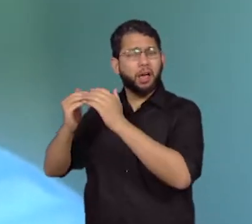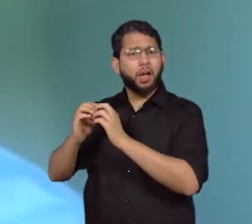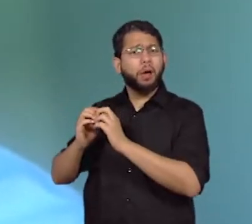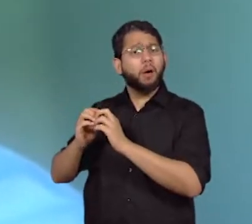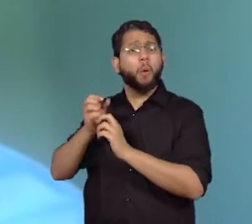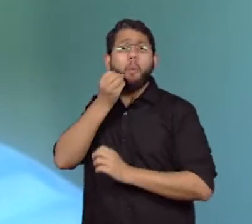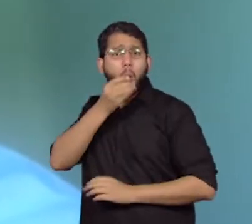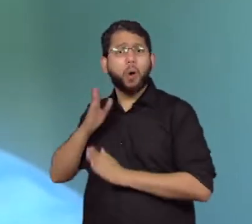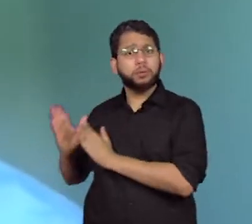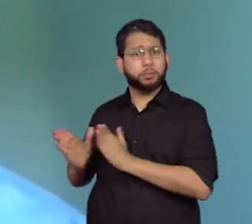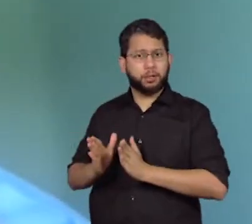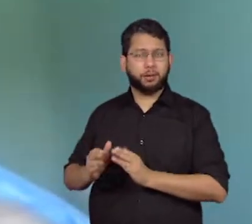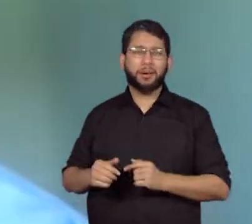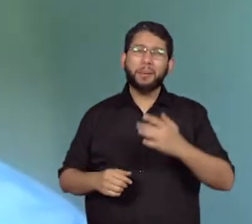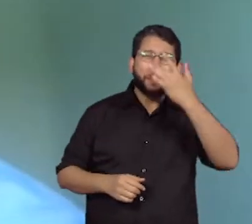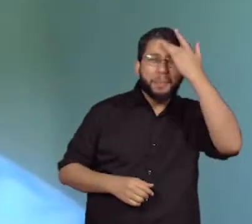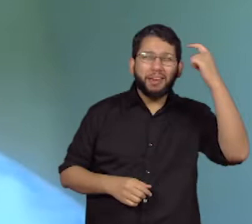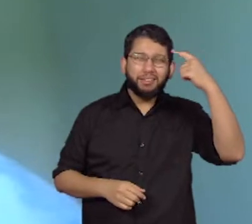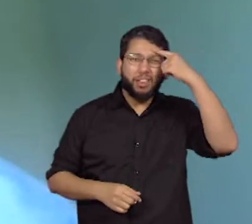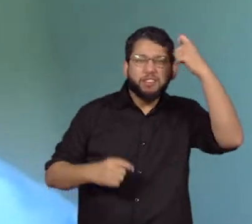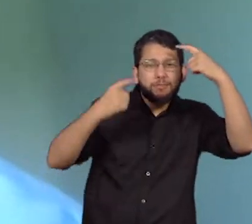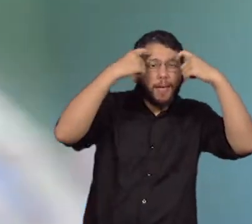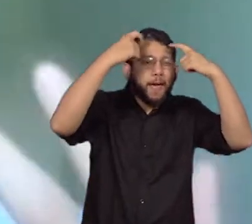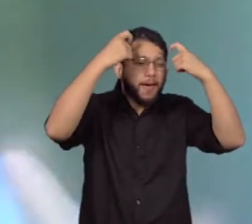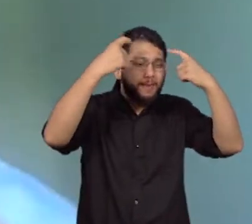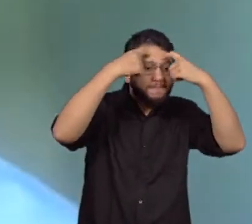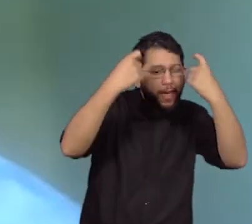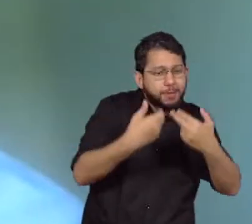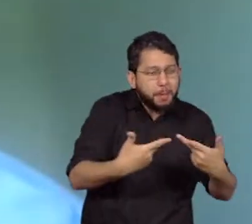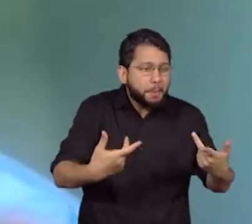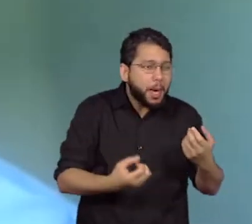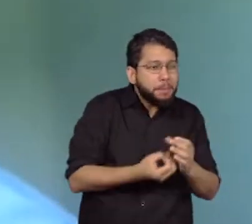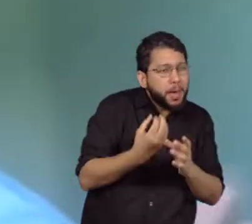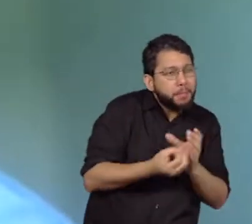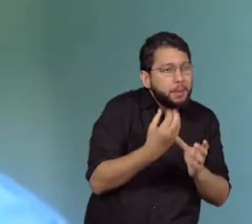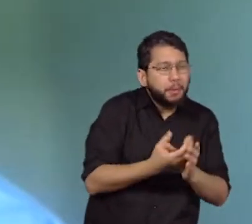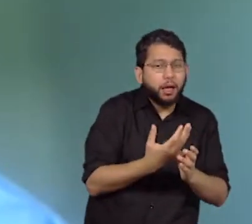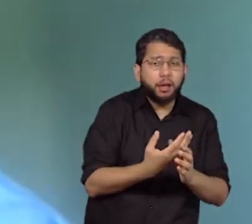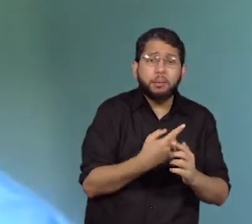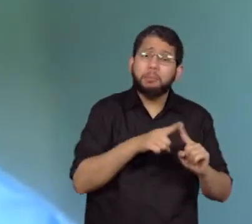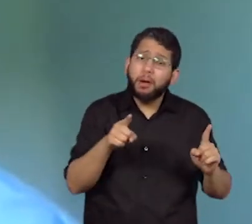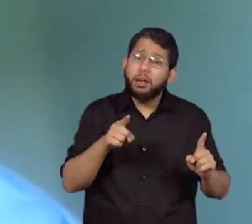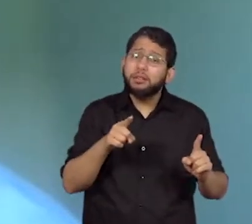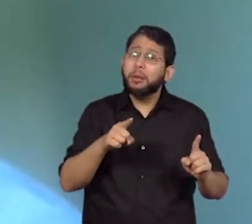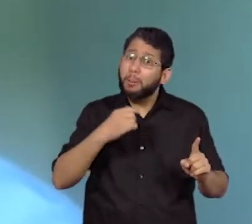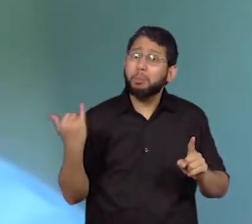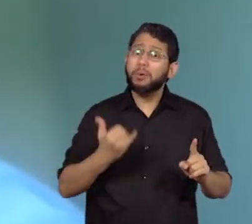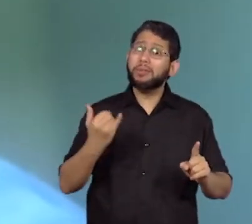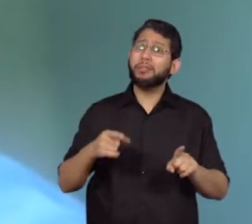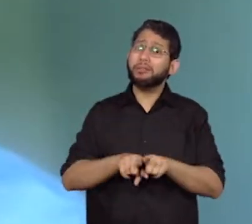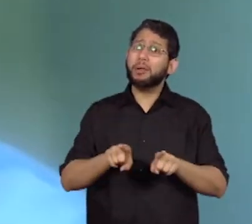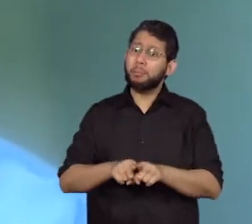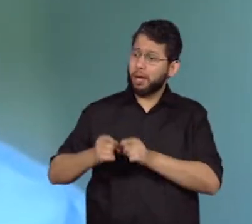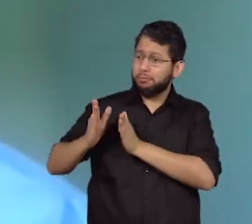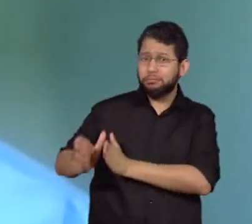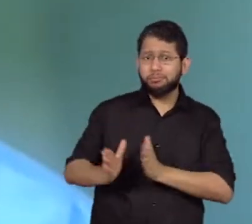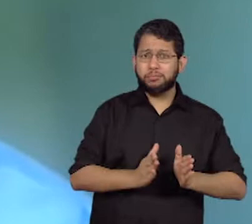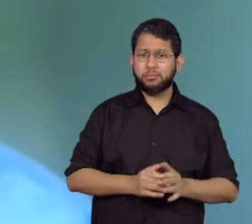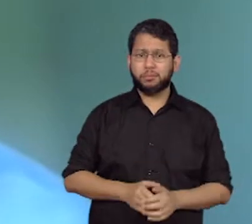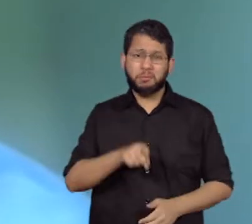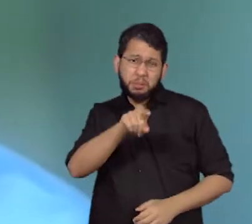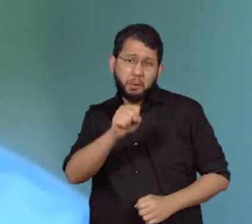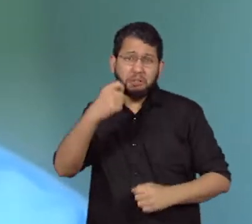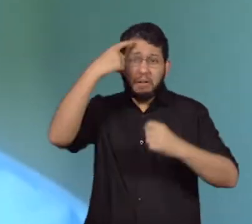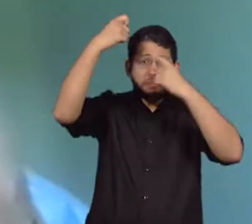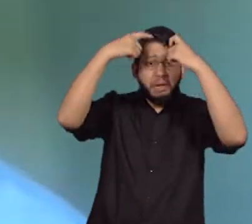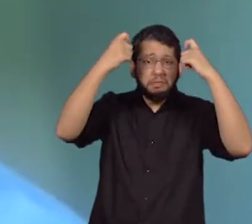de hoje e as pessoas se pegam muito assim, tem que ser criativo. E às vezes as pessoas esquecem da disciplina. Por mais criativo que você